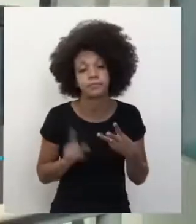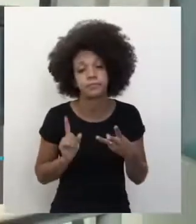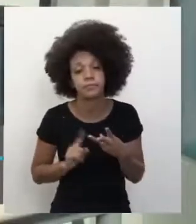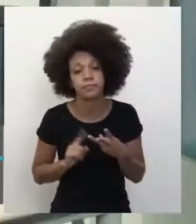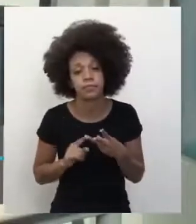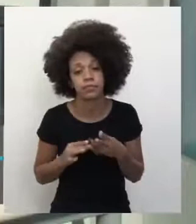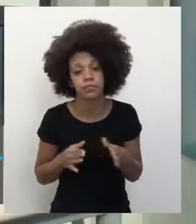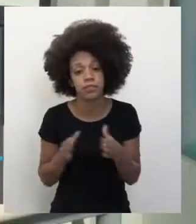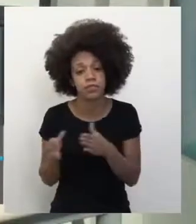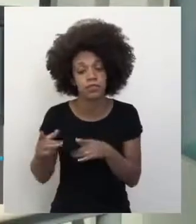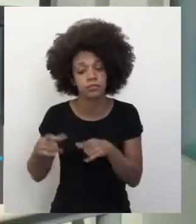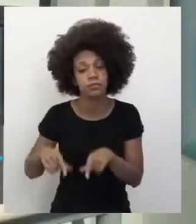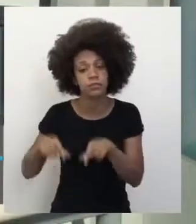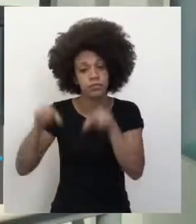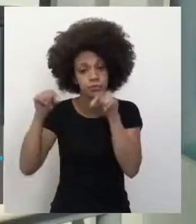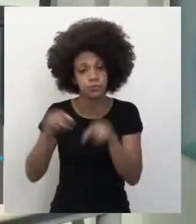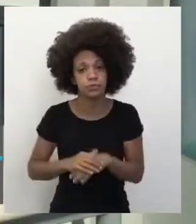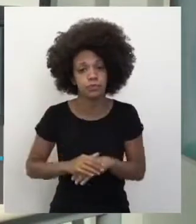aquela imagem da igreja.